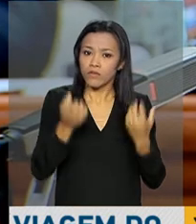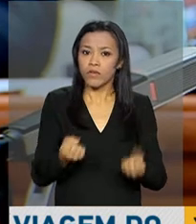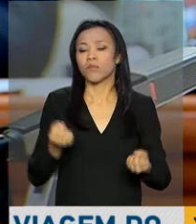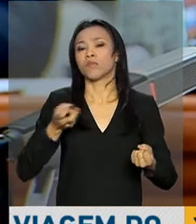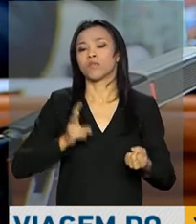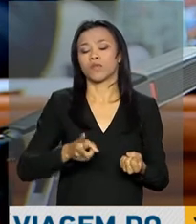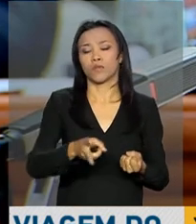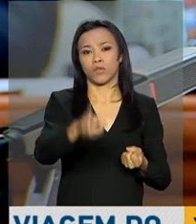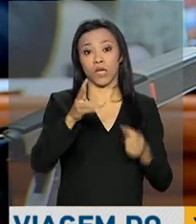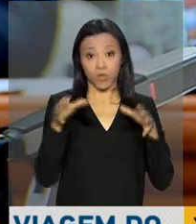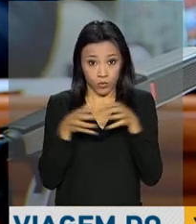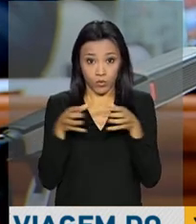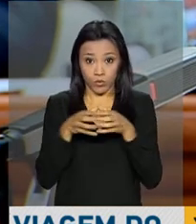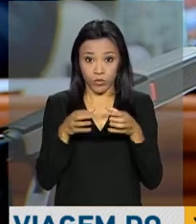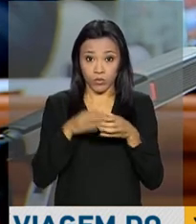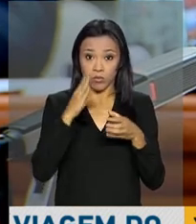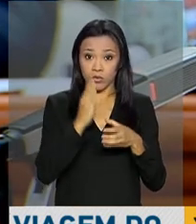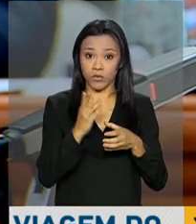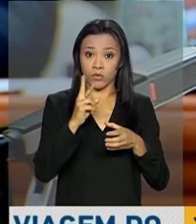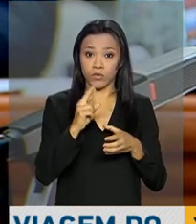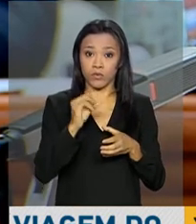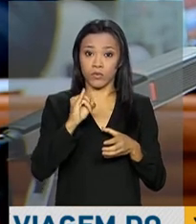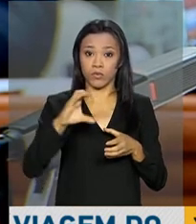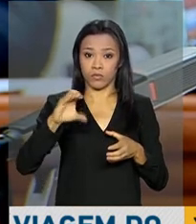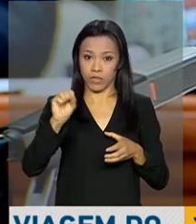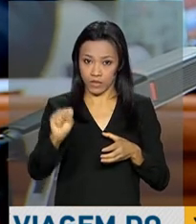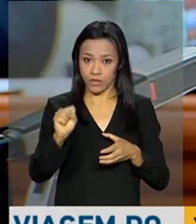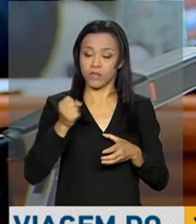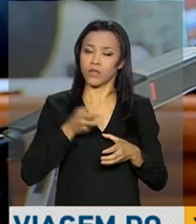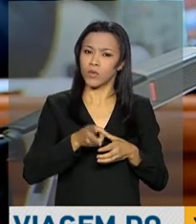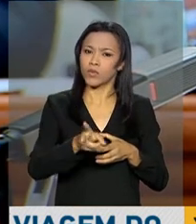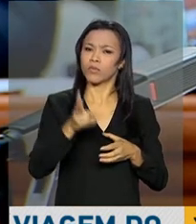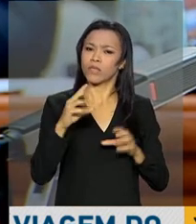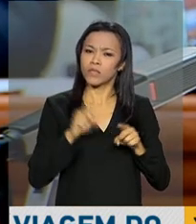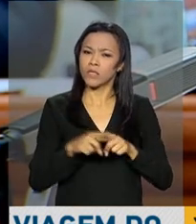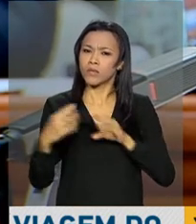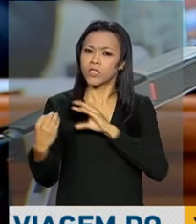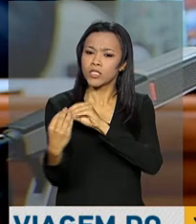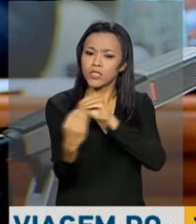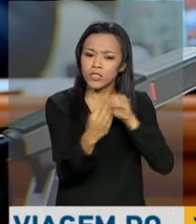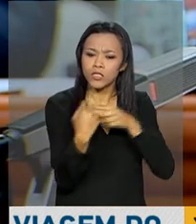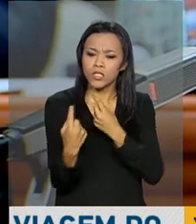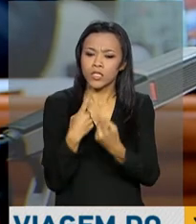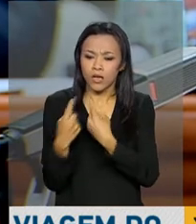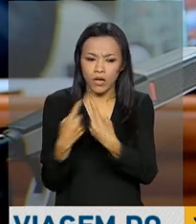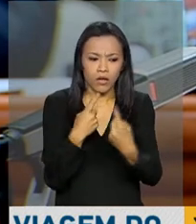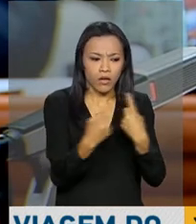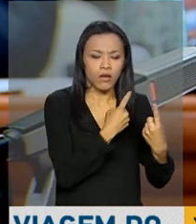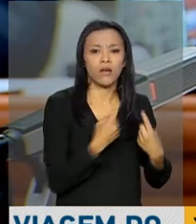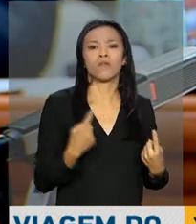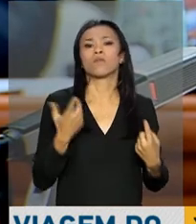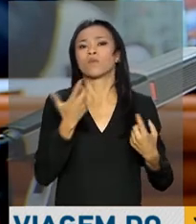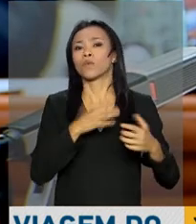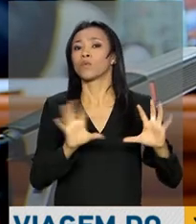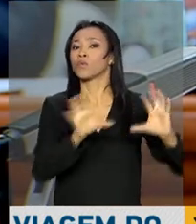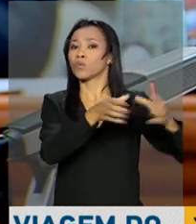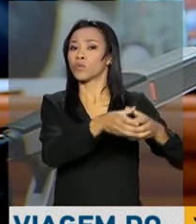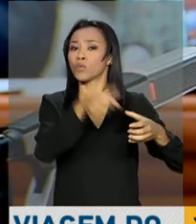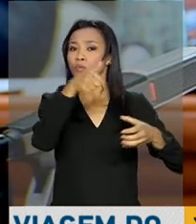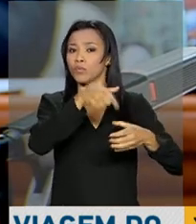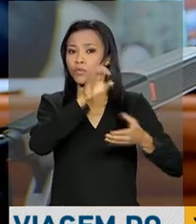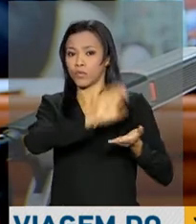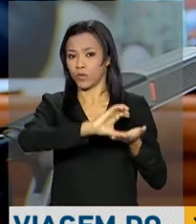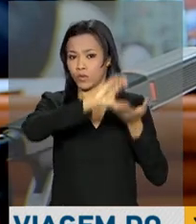prática muito bem-vinda de mantermos diálogo institucionalizado com nosso Conselho Empresarial.